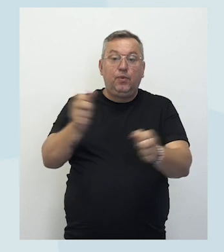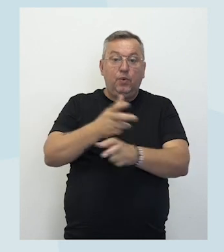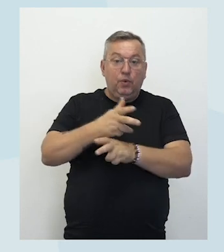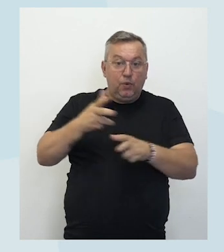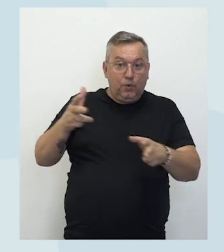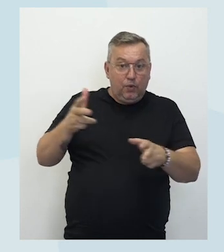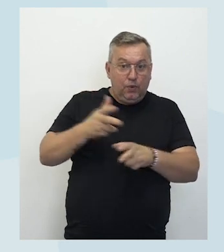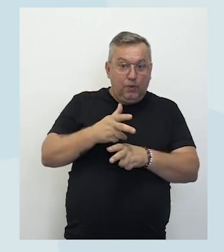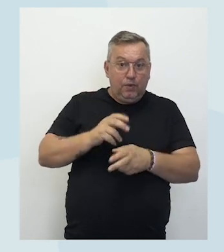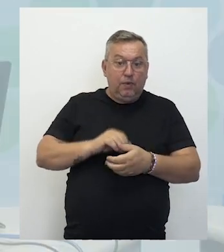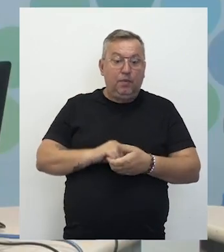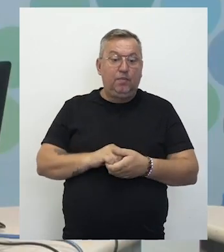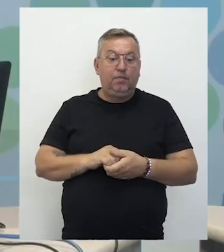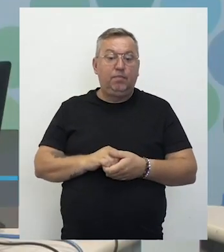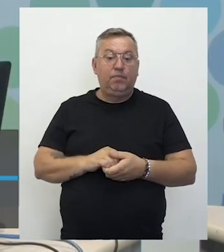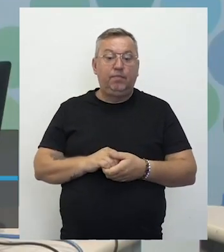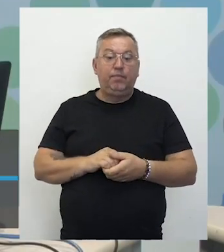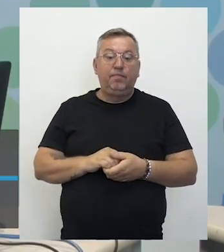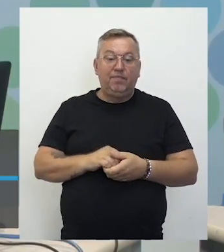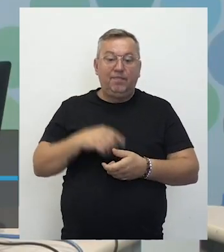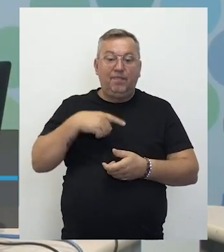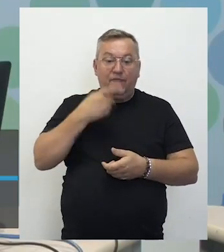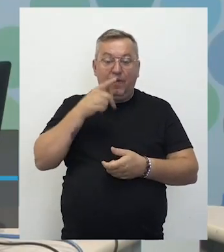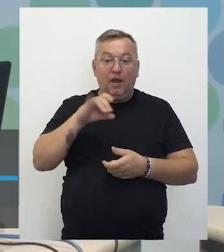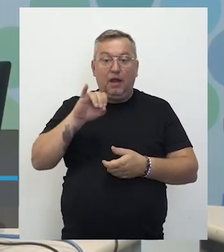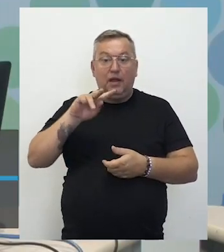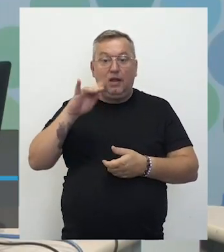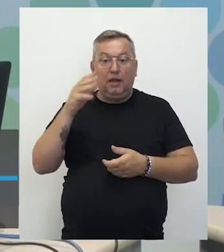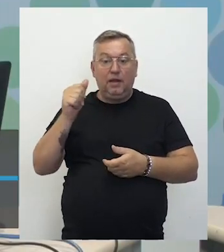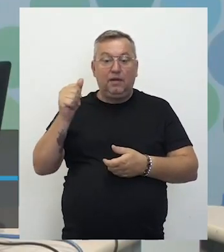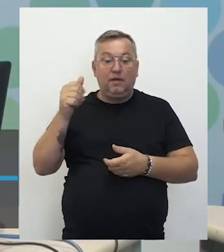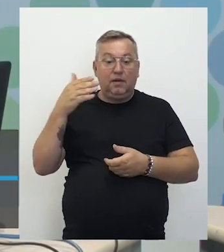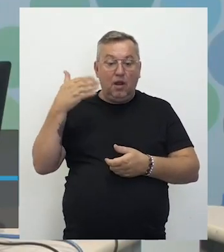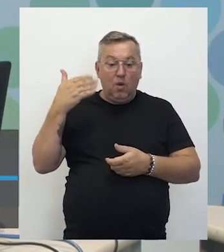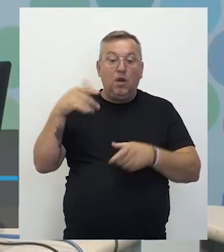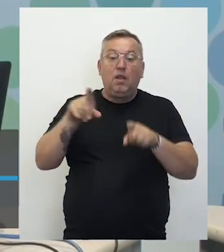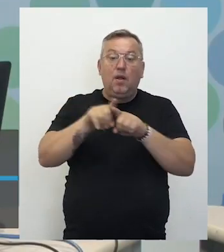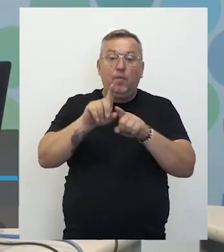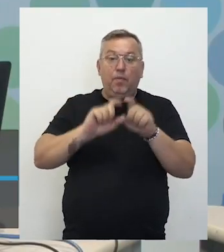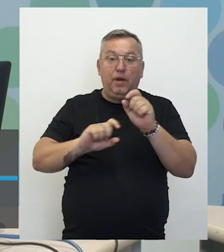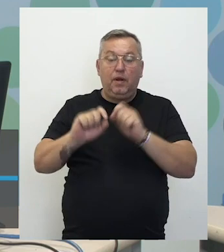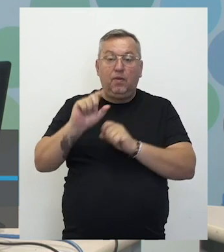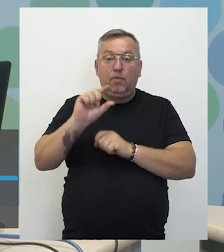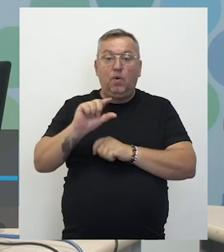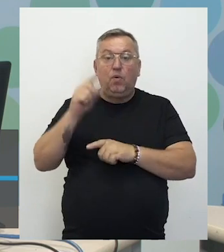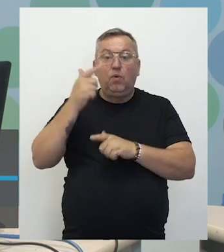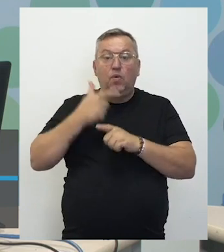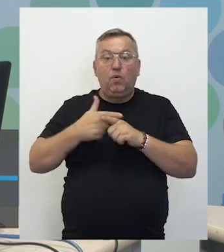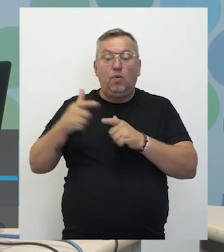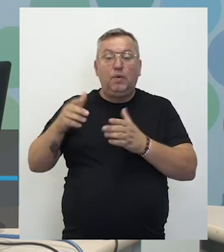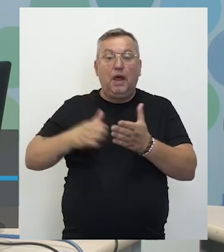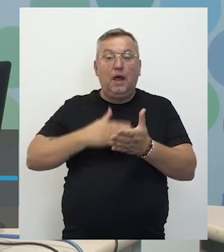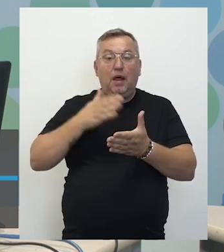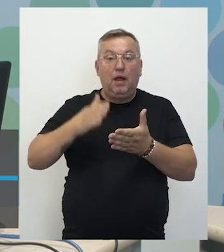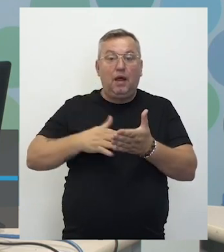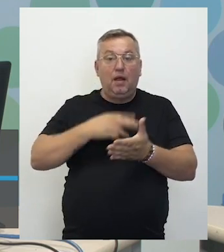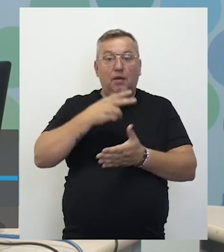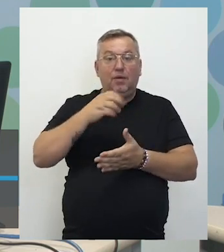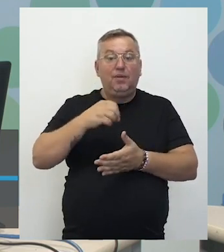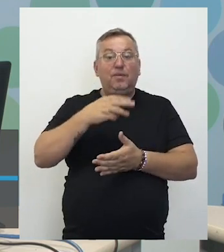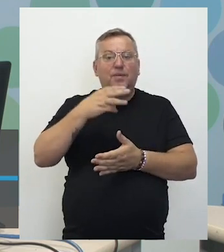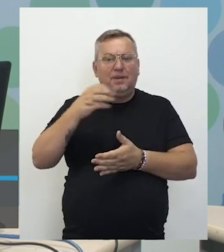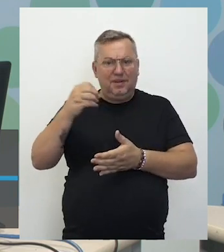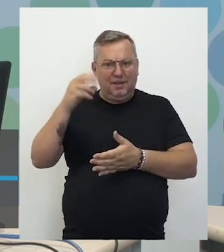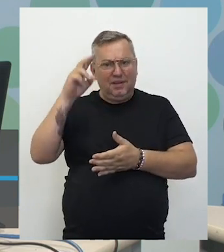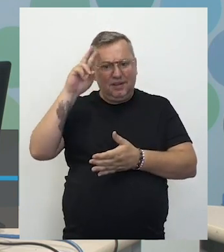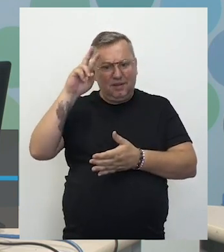Niño e da Laninha, falamos também das ilhas de calor e falamos na aula passada um pouquinho sobre a Agenda 2030, né, que